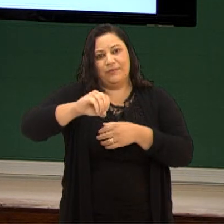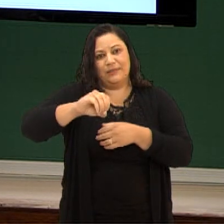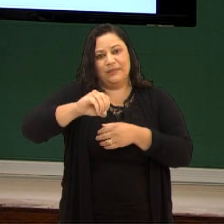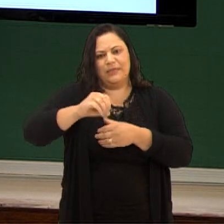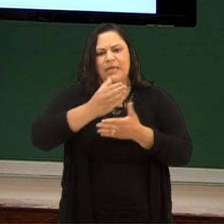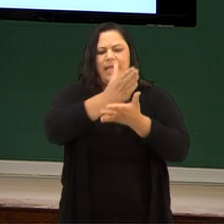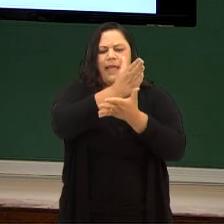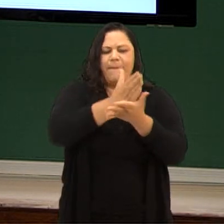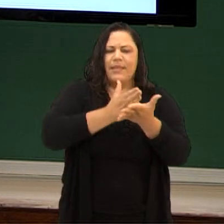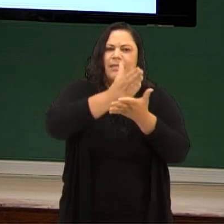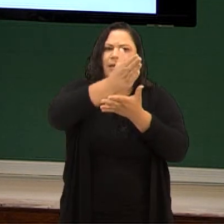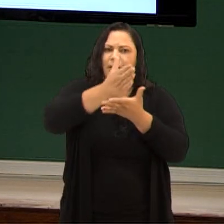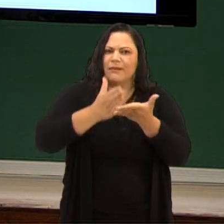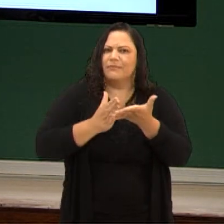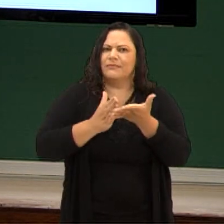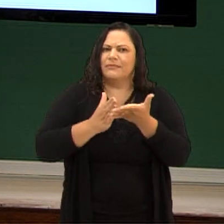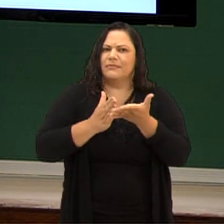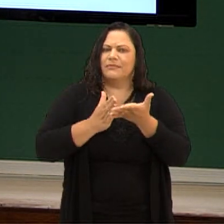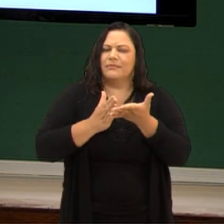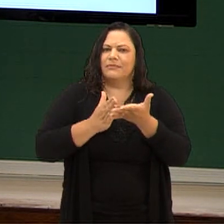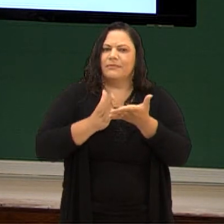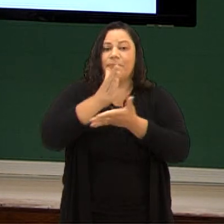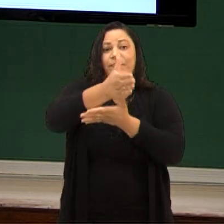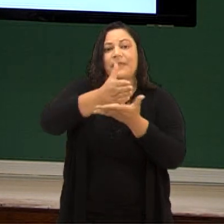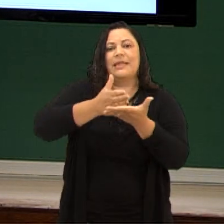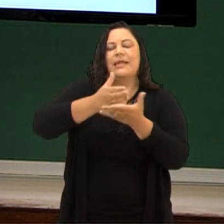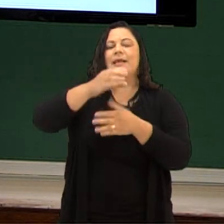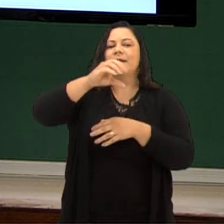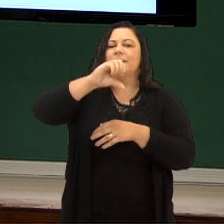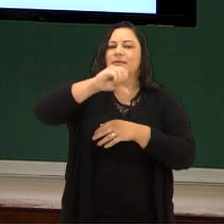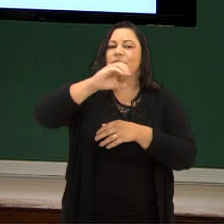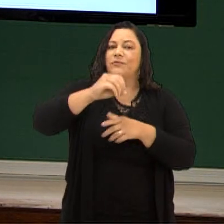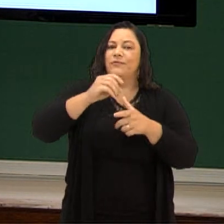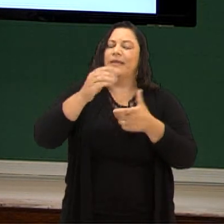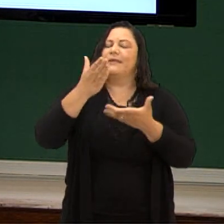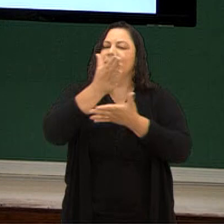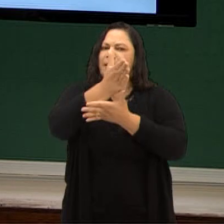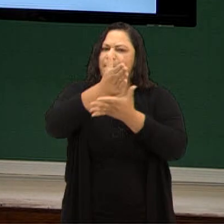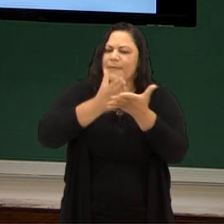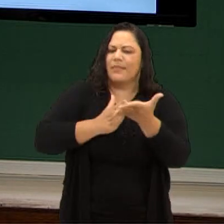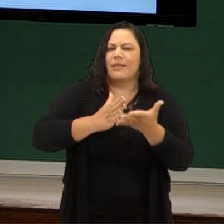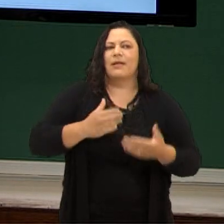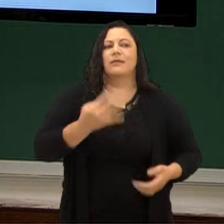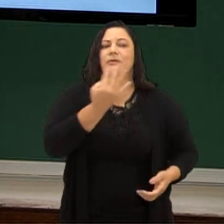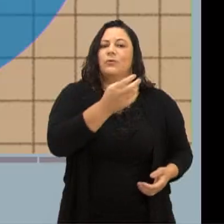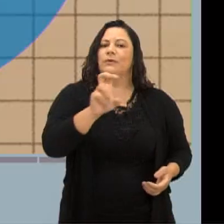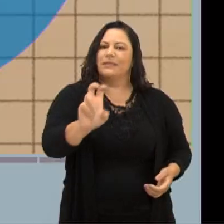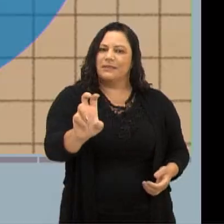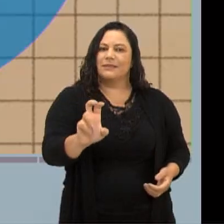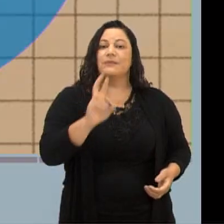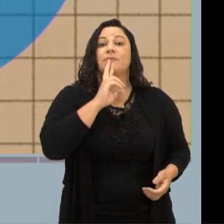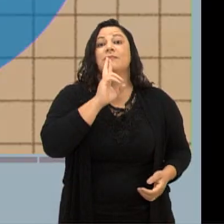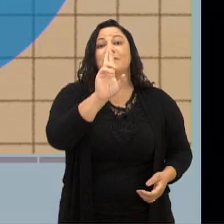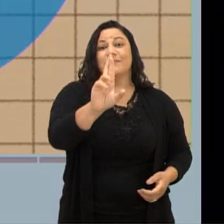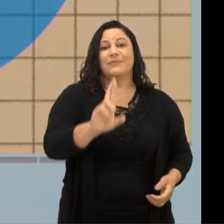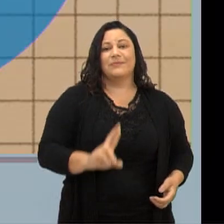da metade? Ou seja, metade do 90, quanto que é? 45. Vamos verificar se está certa a nossa